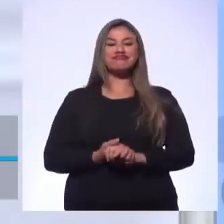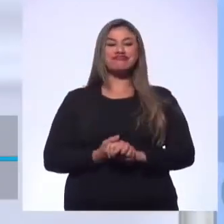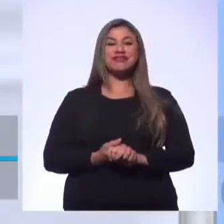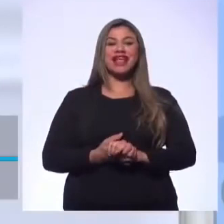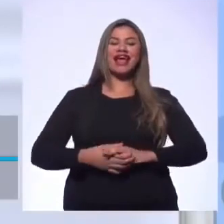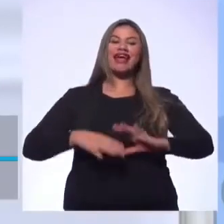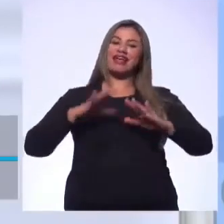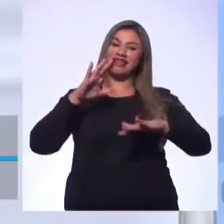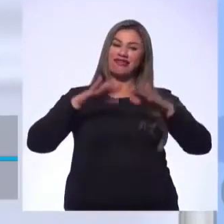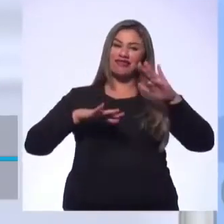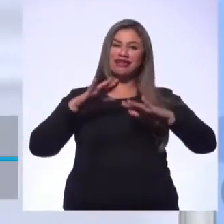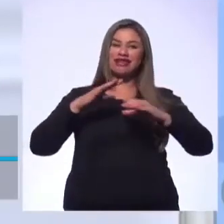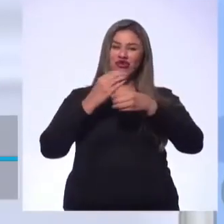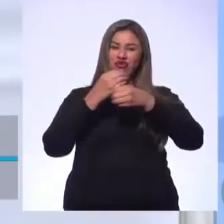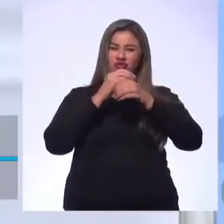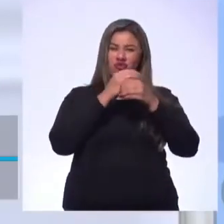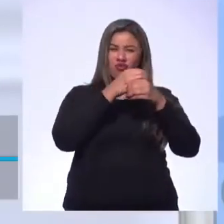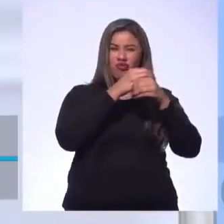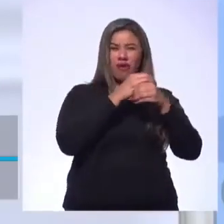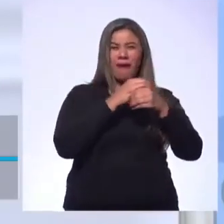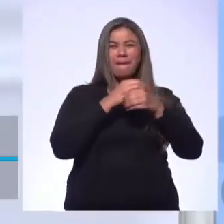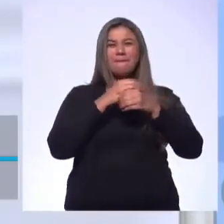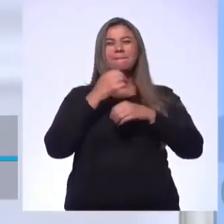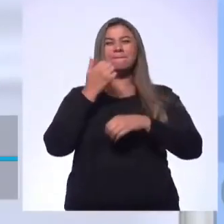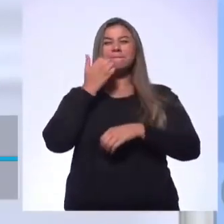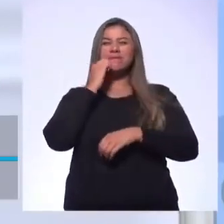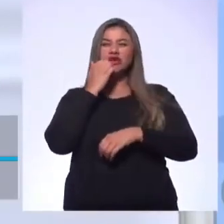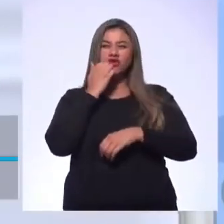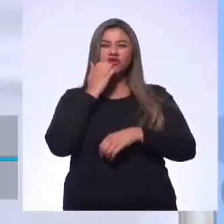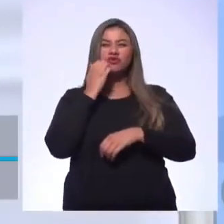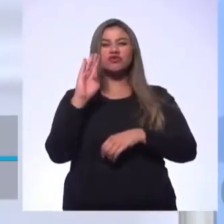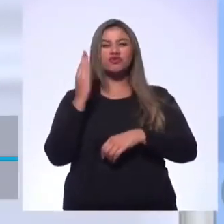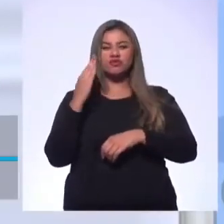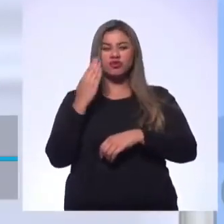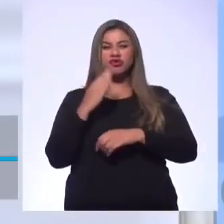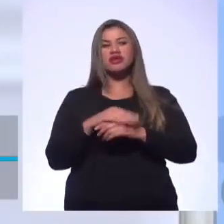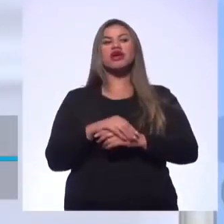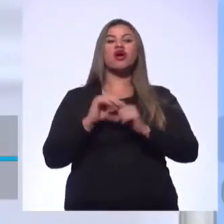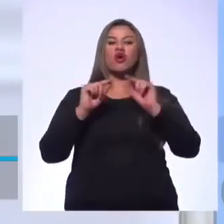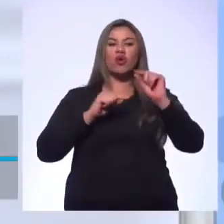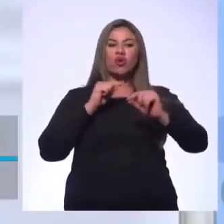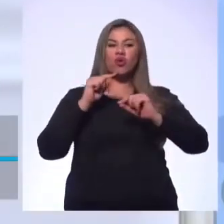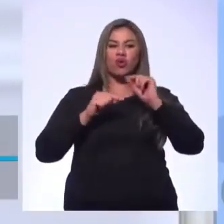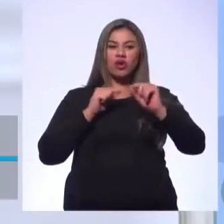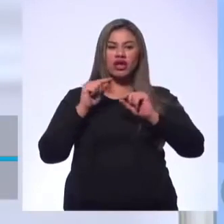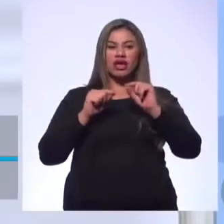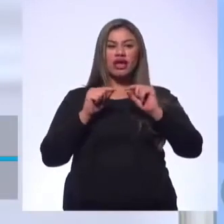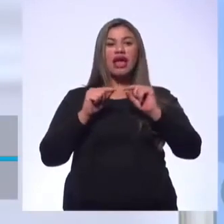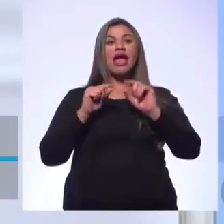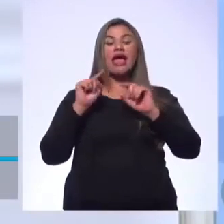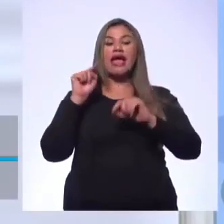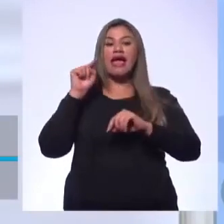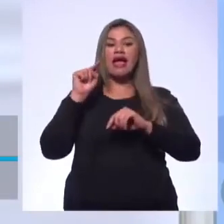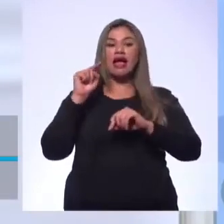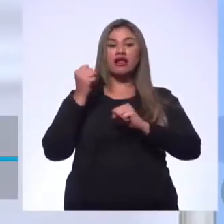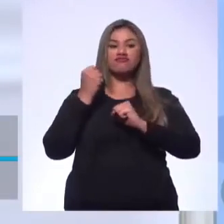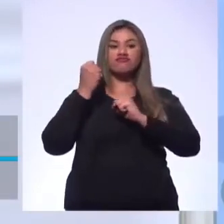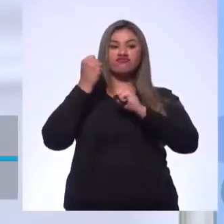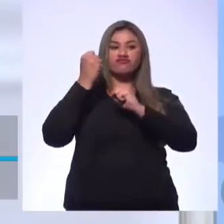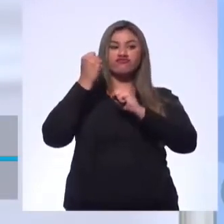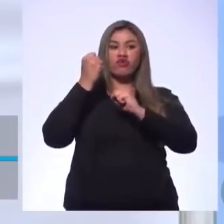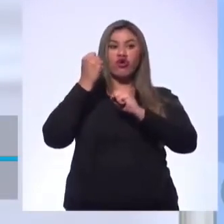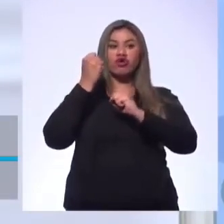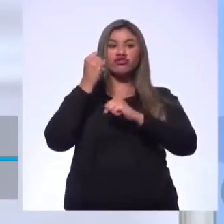de microbiologia saiba melhor do que eu já li que a toxina botulínica, ela chega a ser a 10 mil vezes mais potente do que o veneno